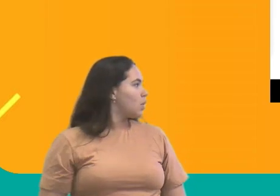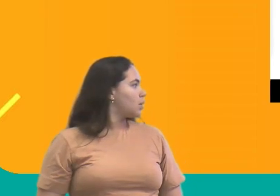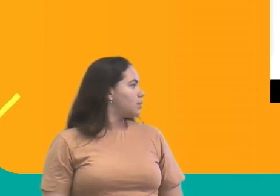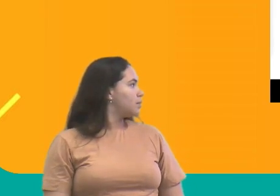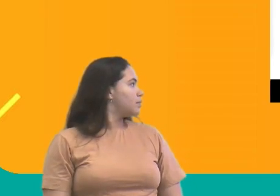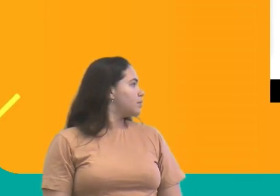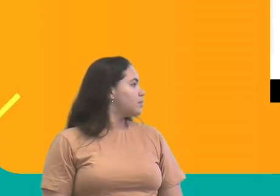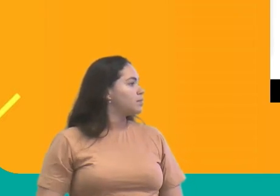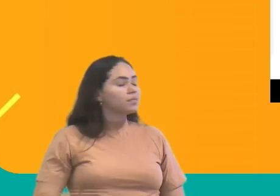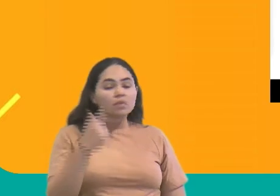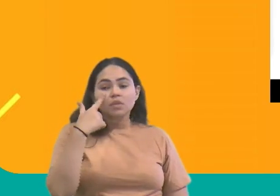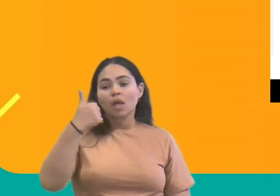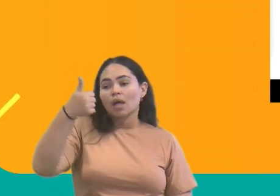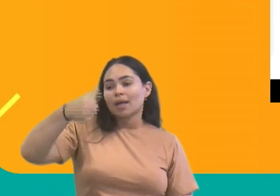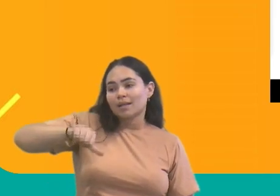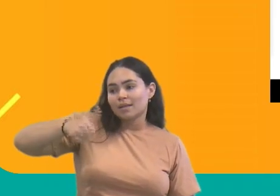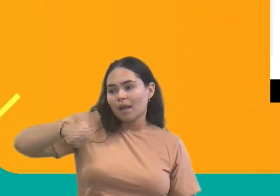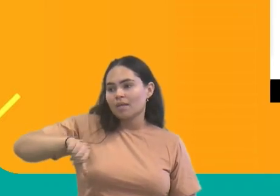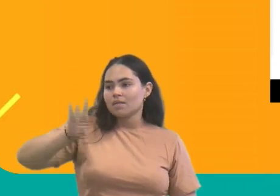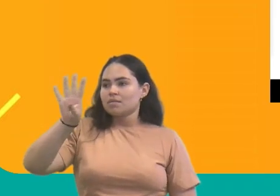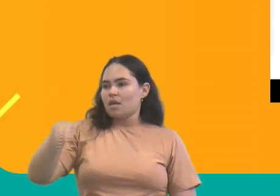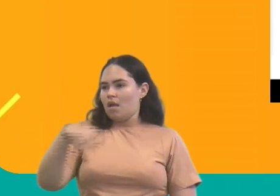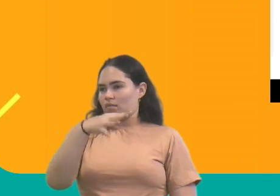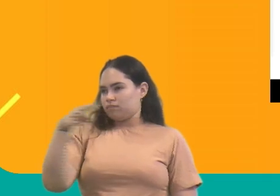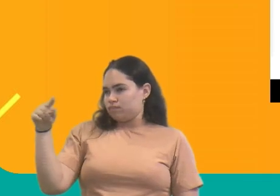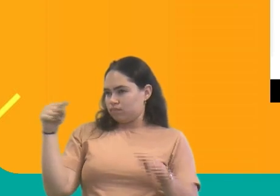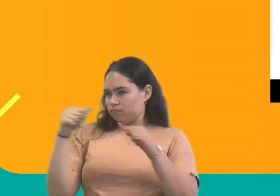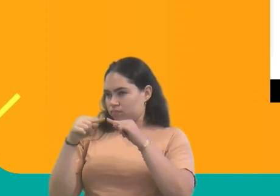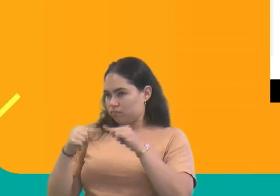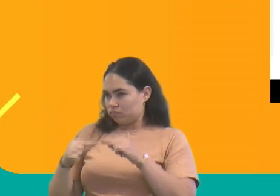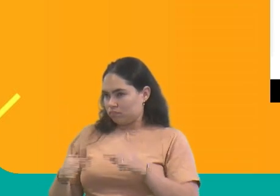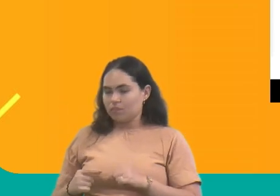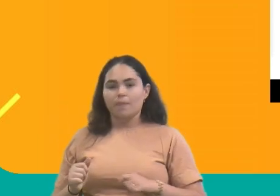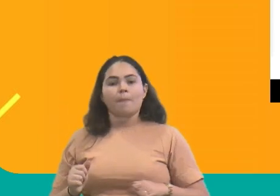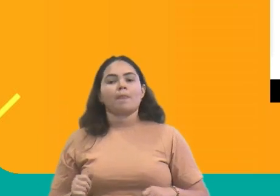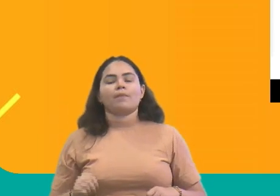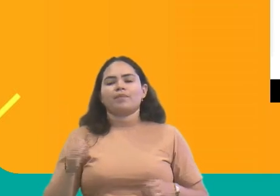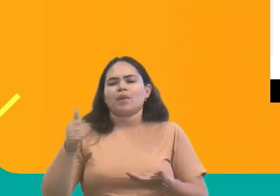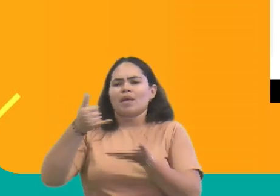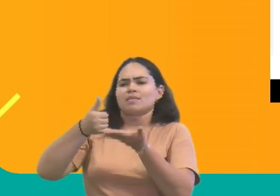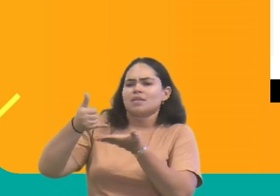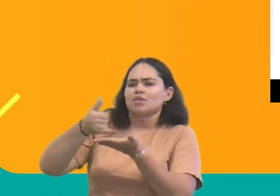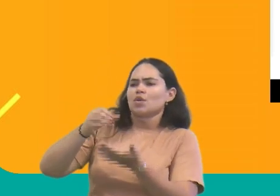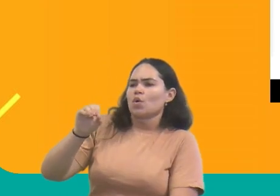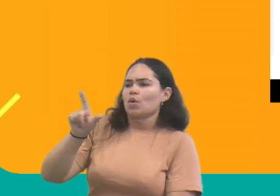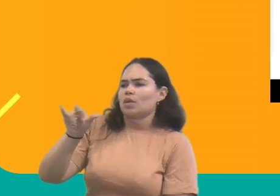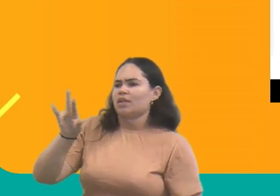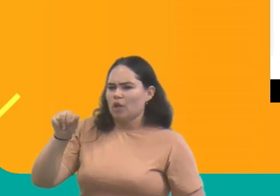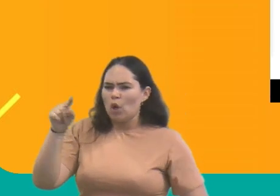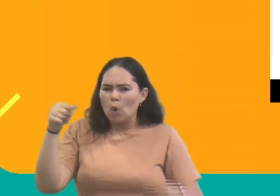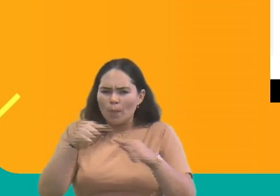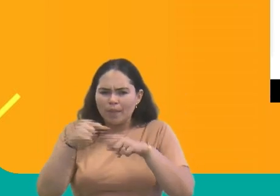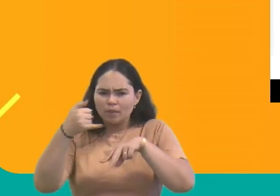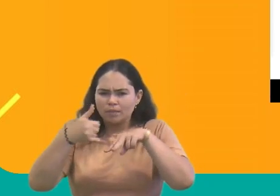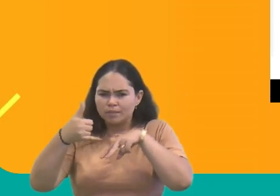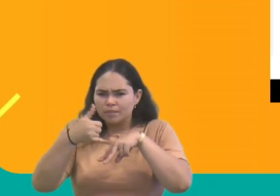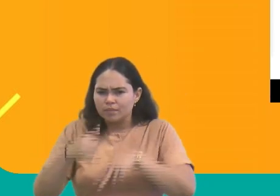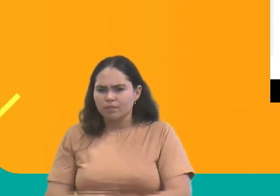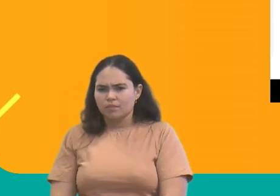gente analisar essas questões. Primeiro, azeite de oliva é carboidrato, sim ou